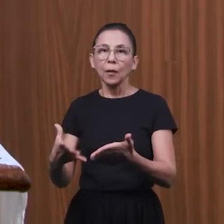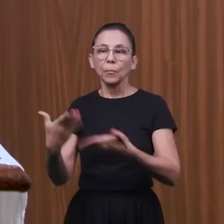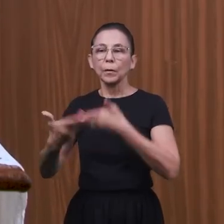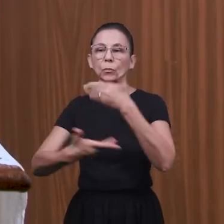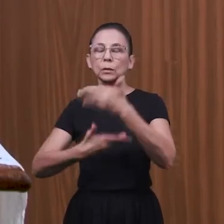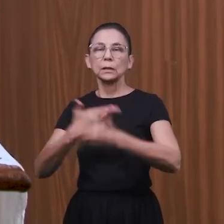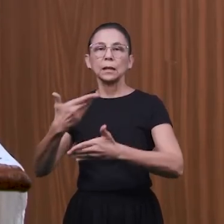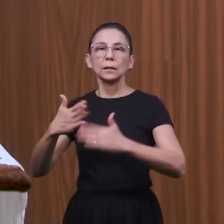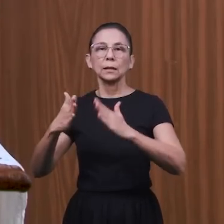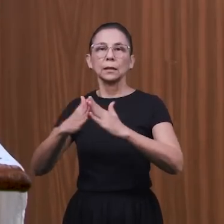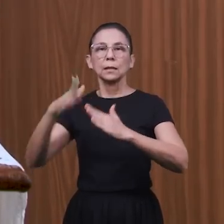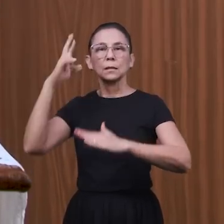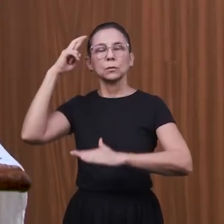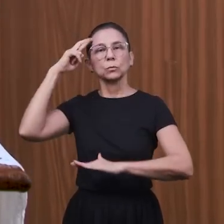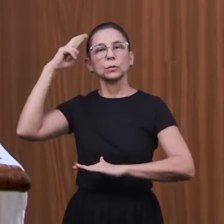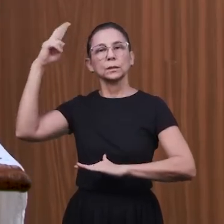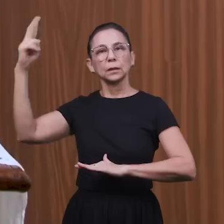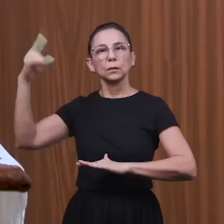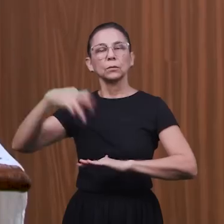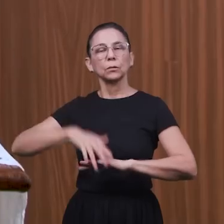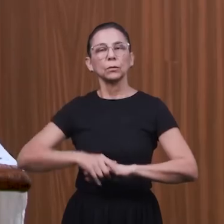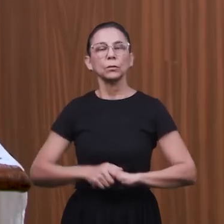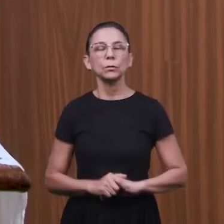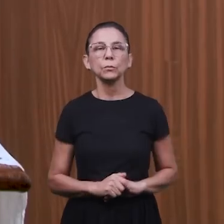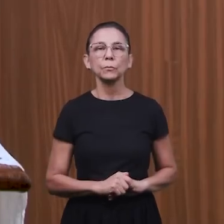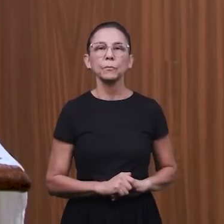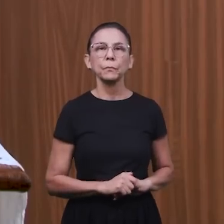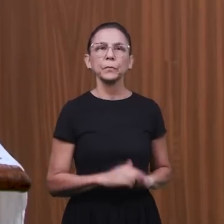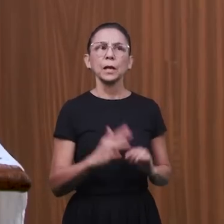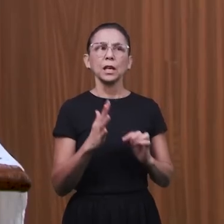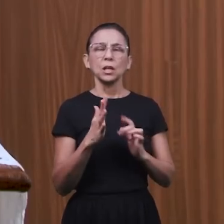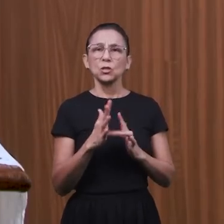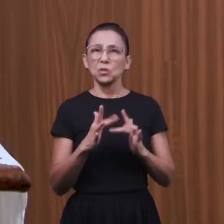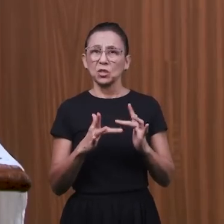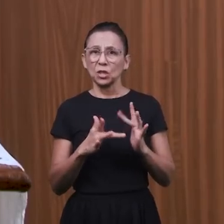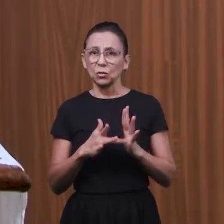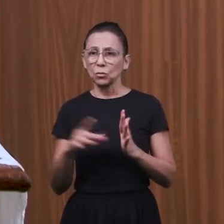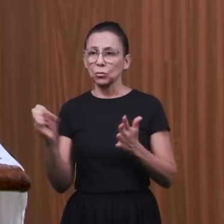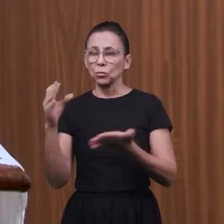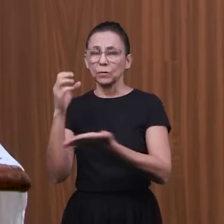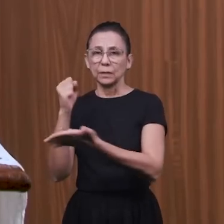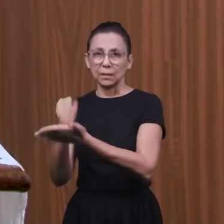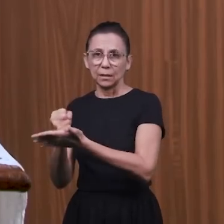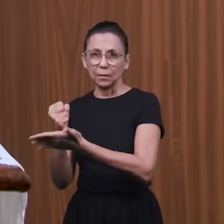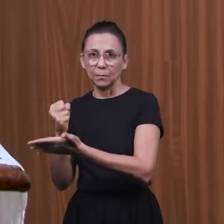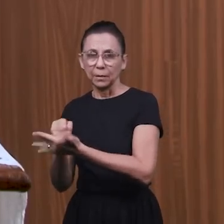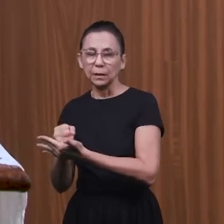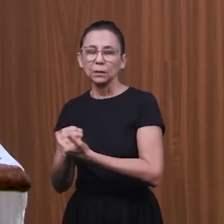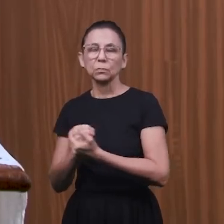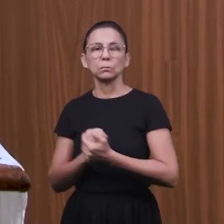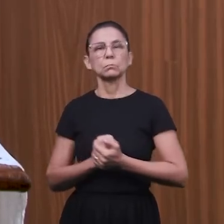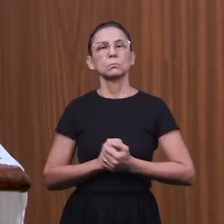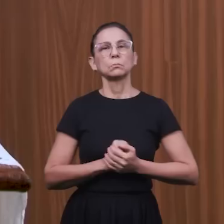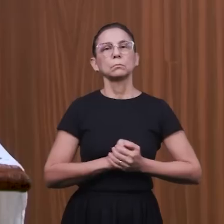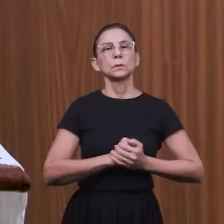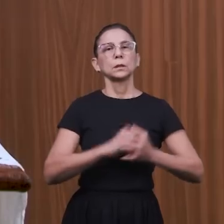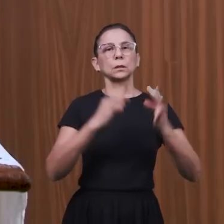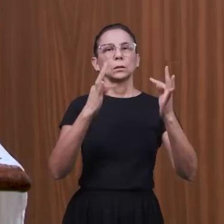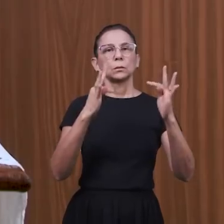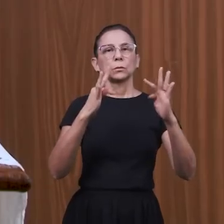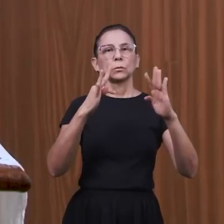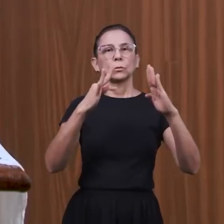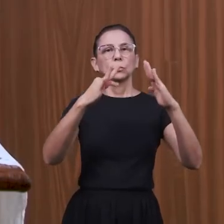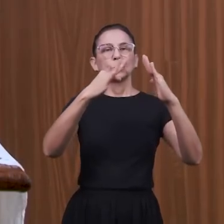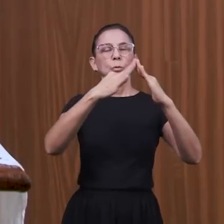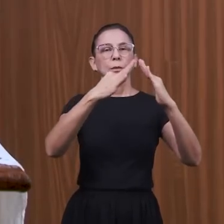templo. Jesus ia sempre ao templo para falar com os doutores da lei, para estar ali, mostrar as Escrituras e debater, como falamos